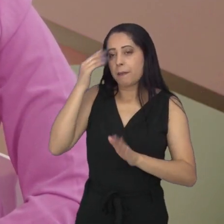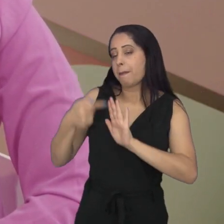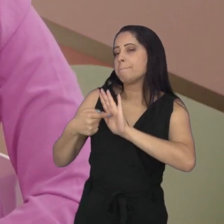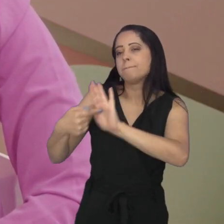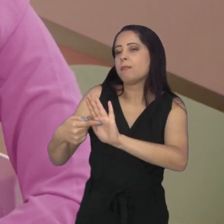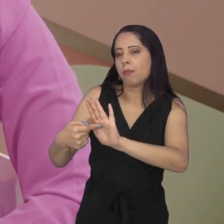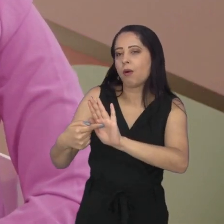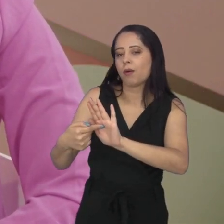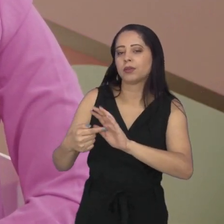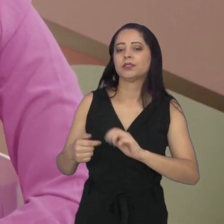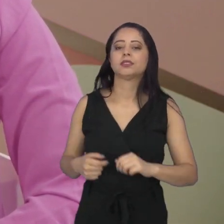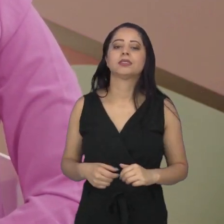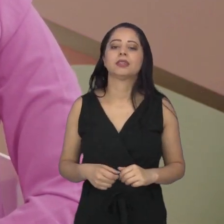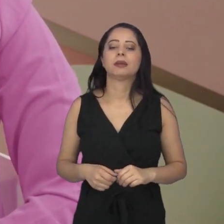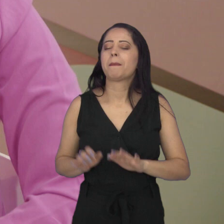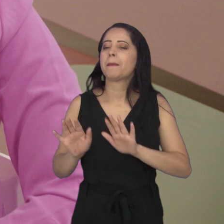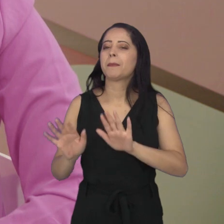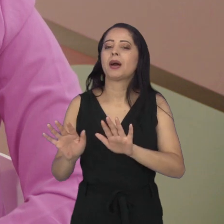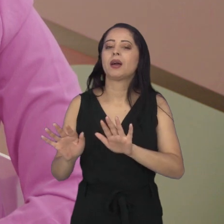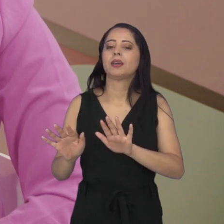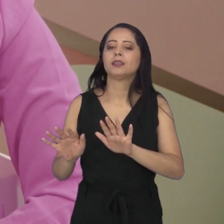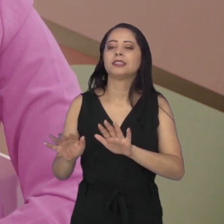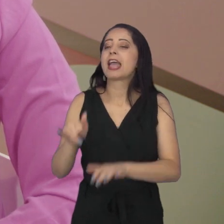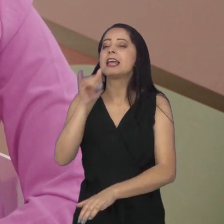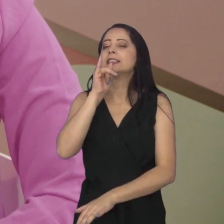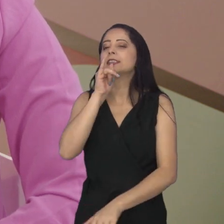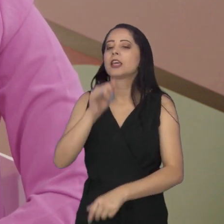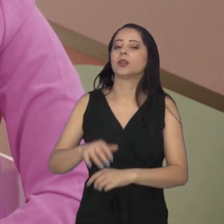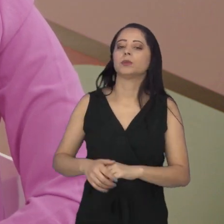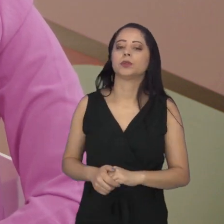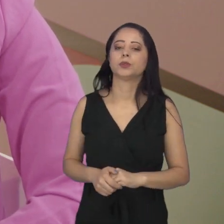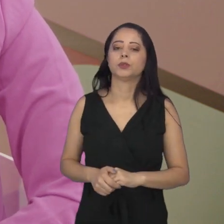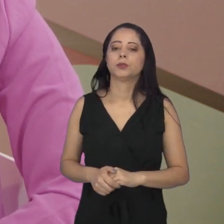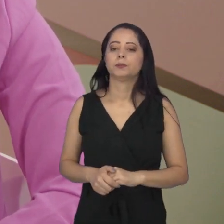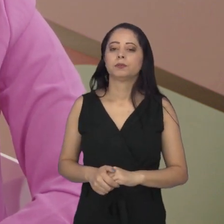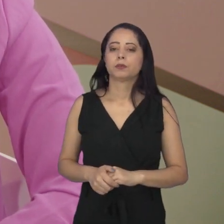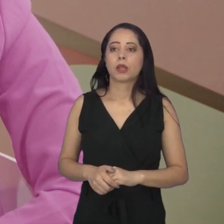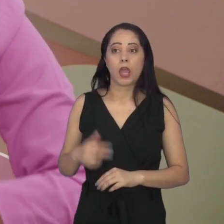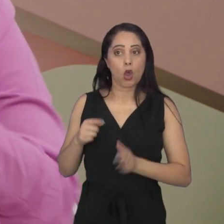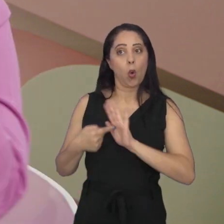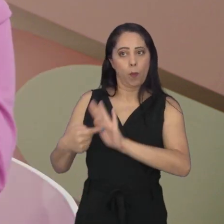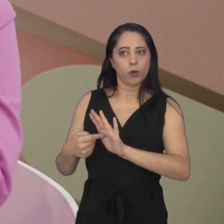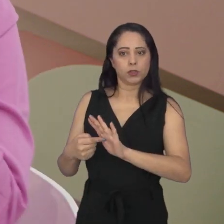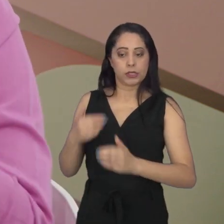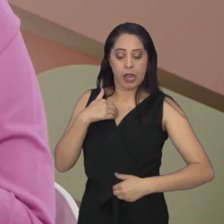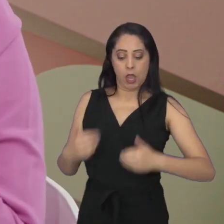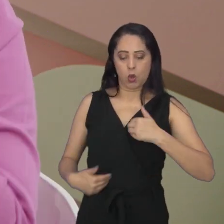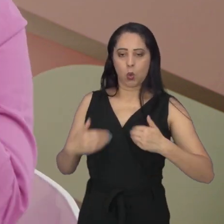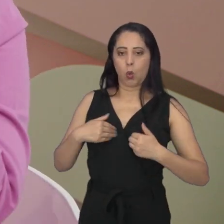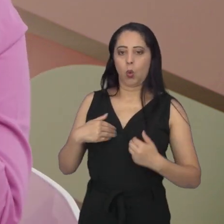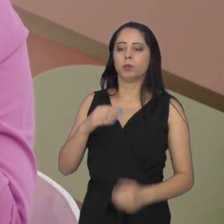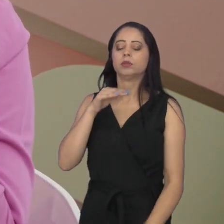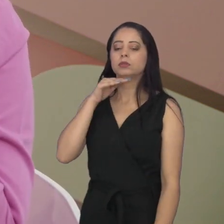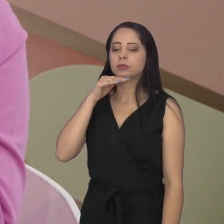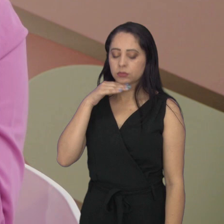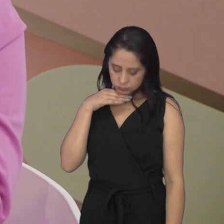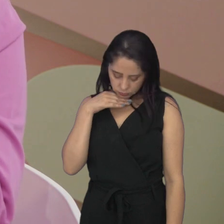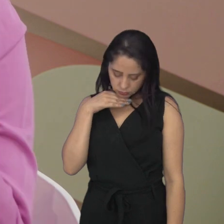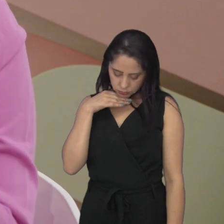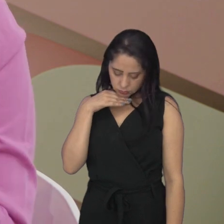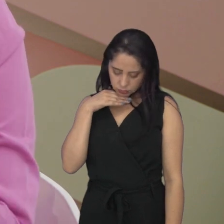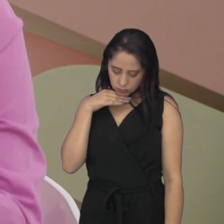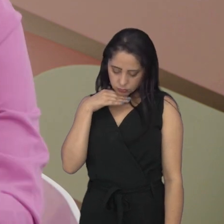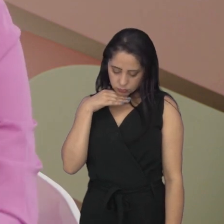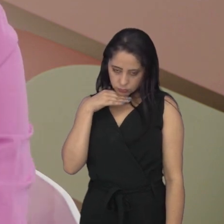colocada, aliás. Uhum. Mas vamos dar um exemplo. Falei aquela hora da postura, né? Da mandíbula. Mandíbula para baixo, olhos